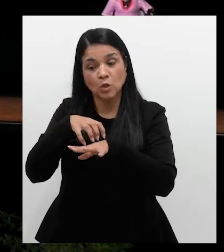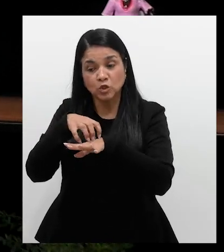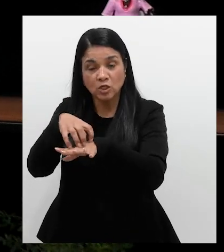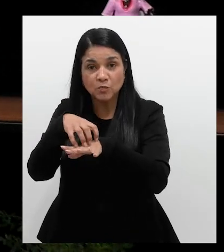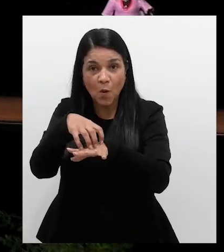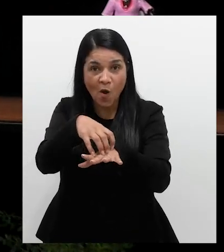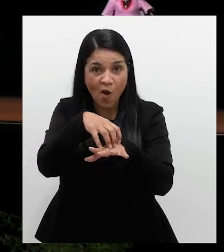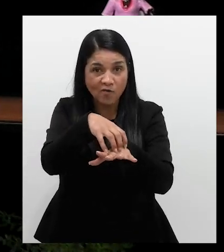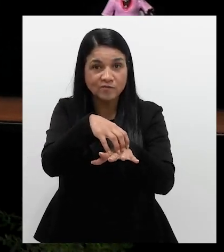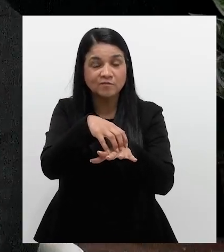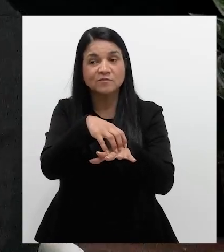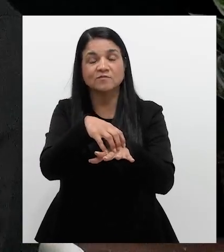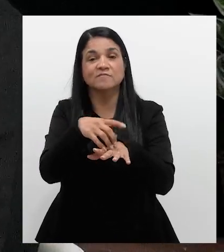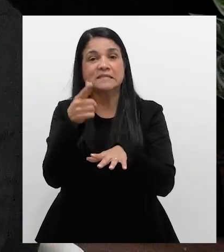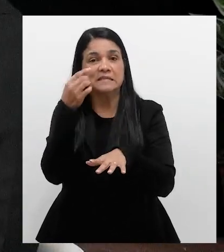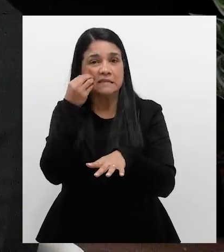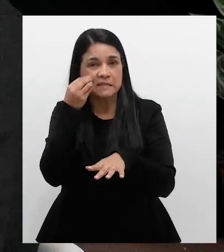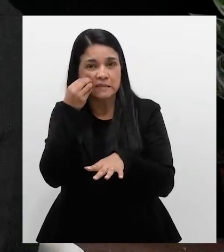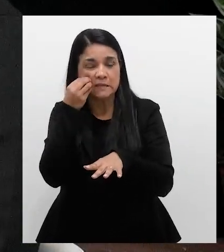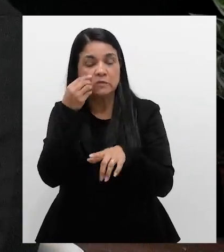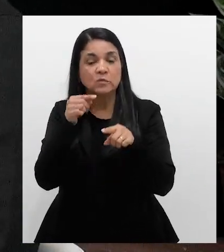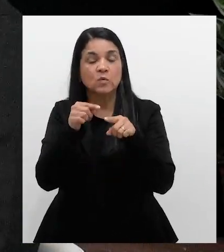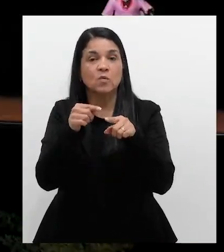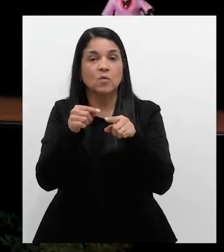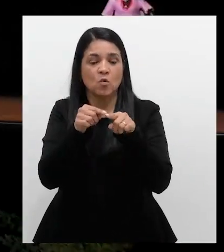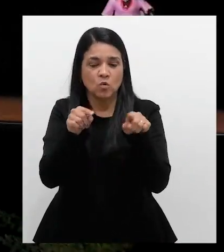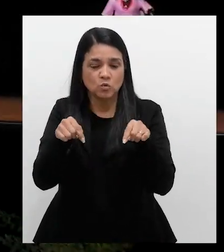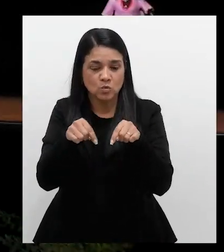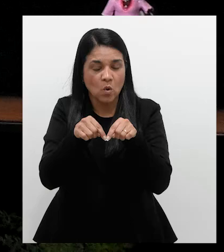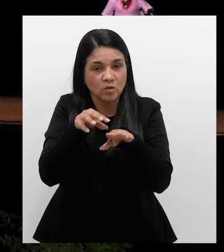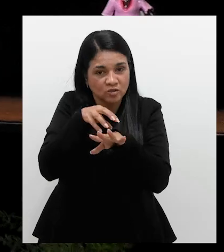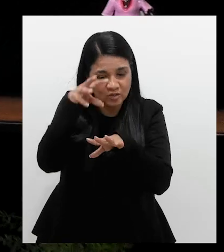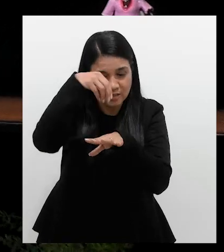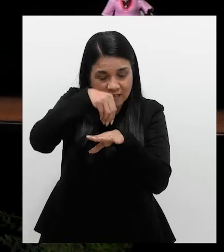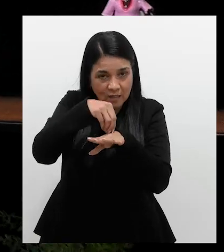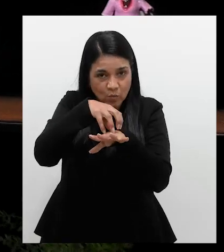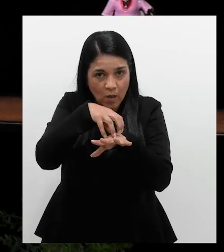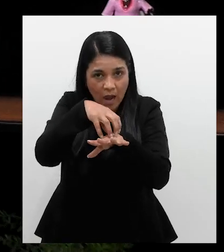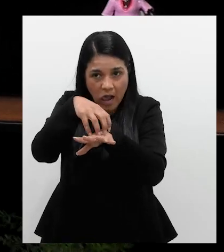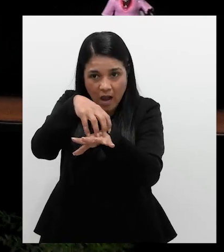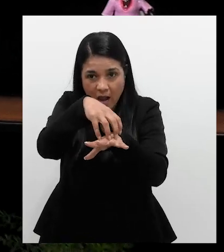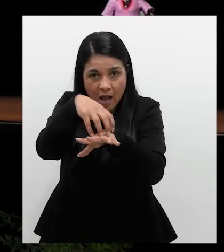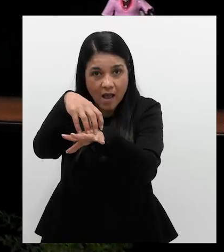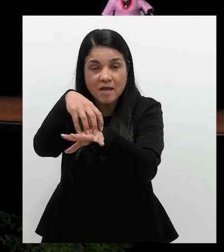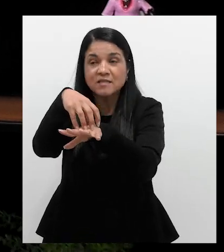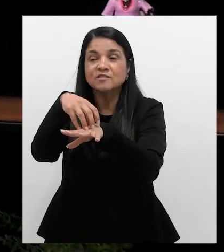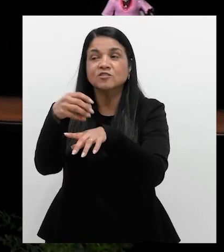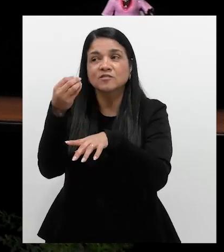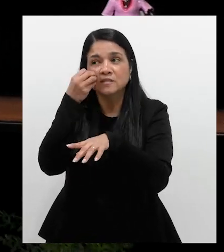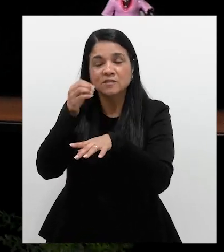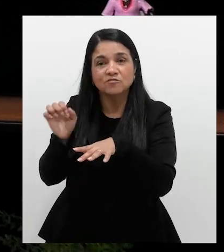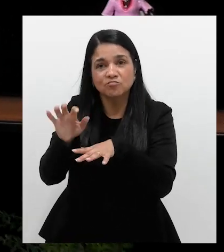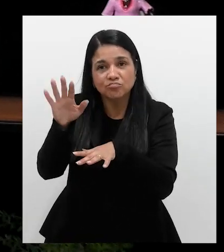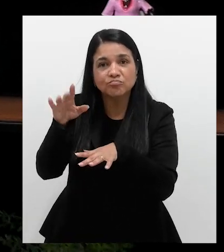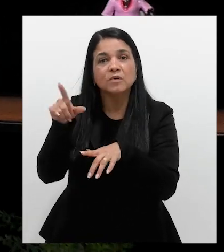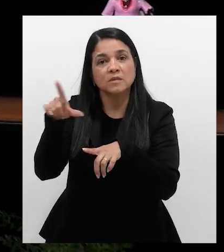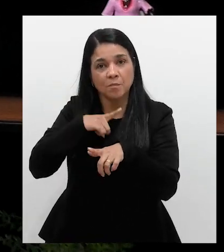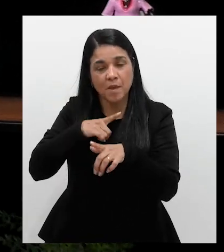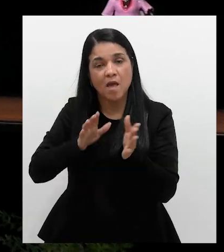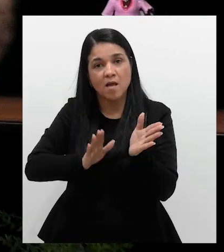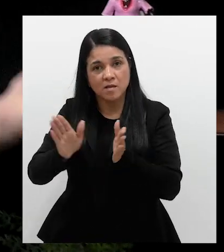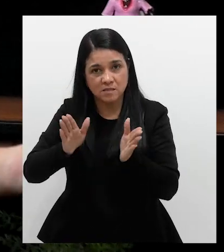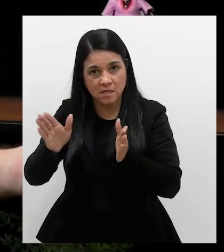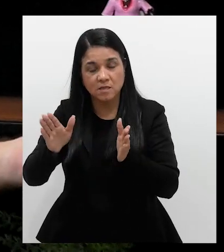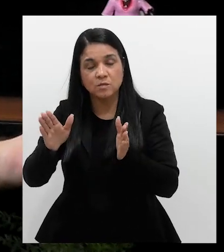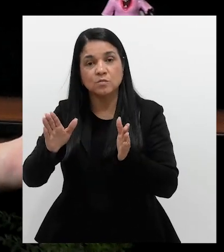e com unidades móveis, como a gente citou agora há pouco, com consultórios itinerantes, a gente tenta chegar nessas pessoas. Claro que elas também têm